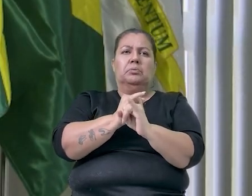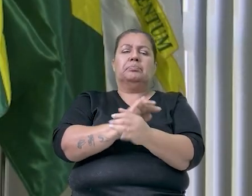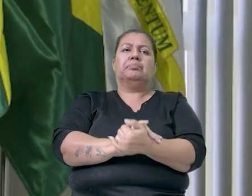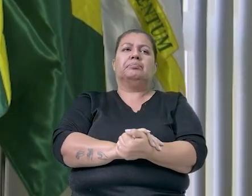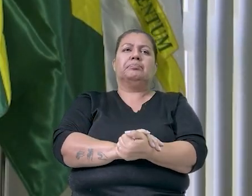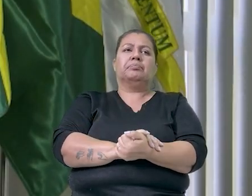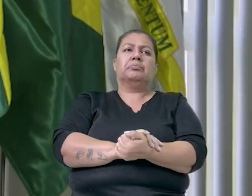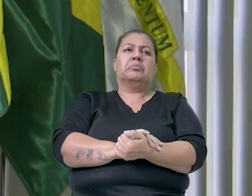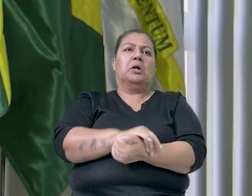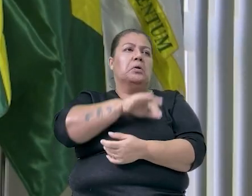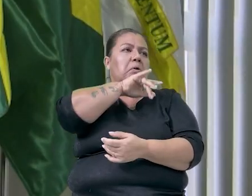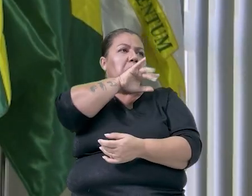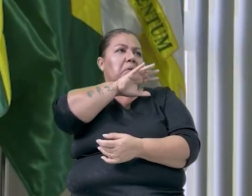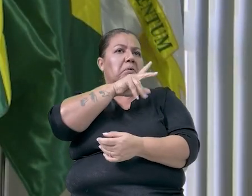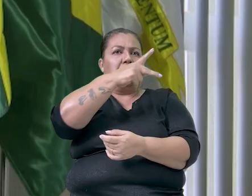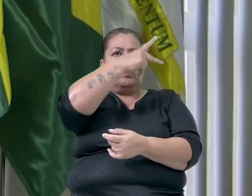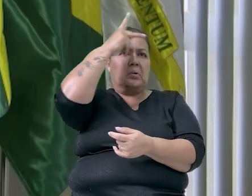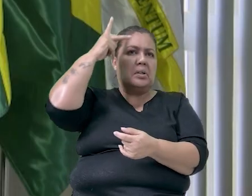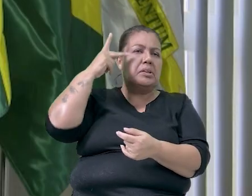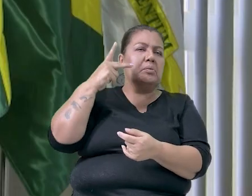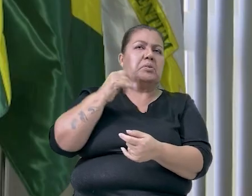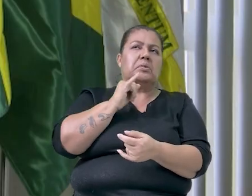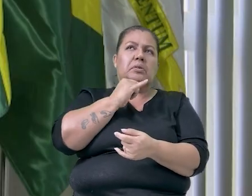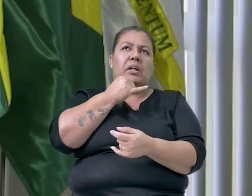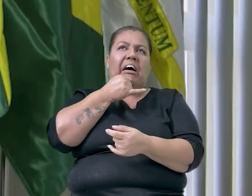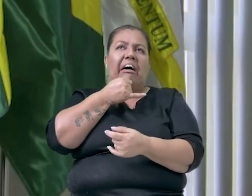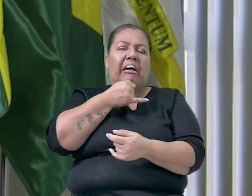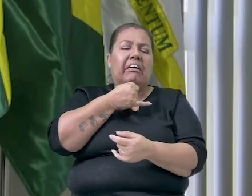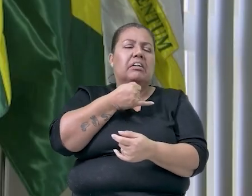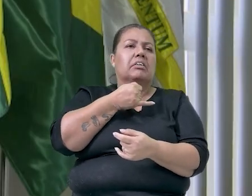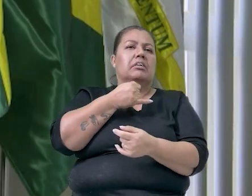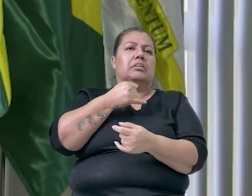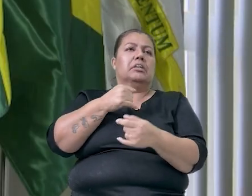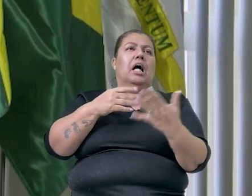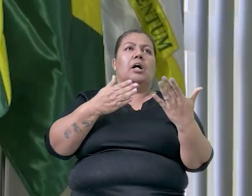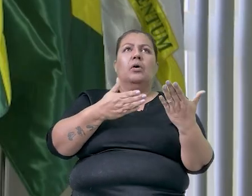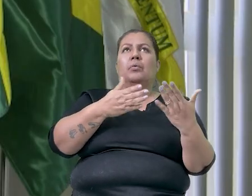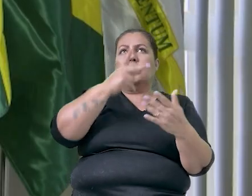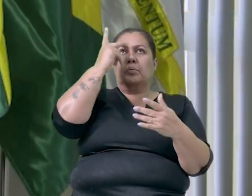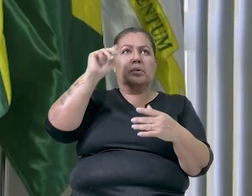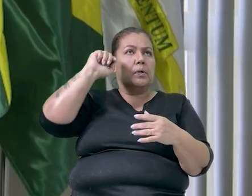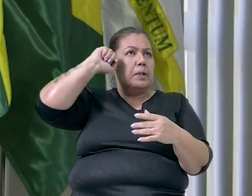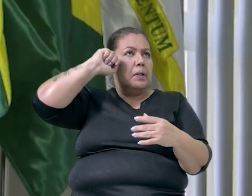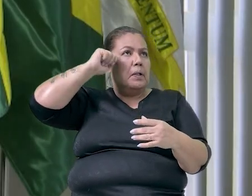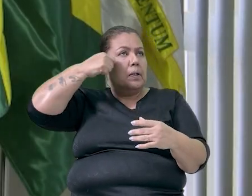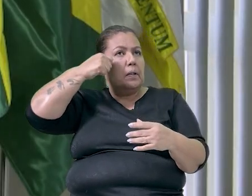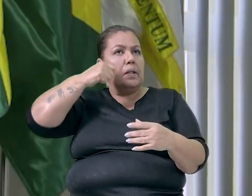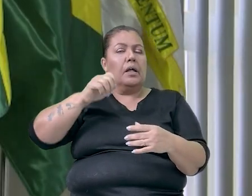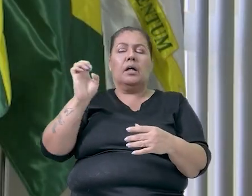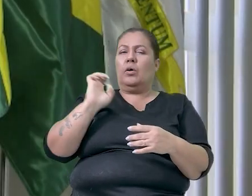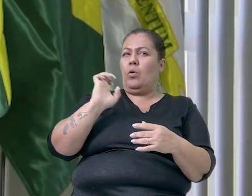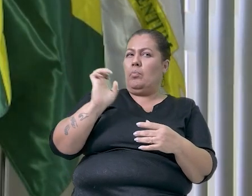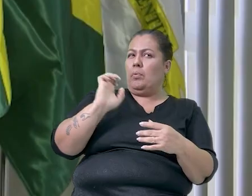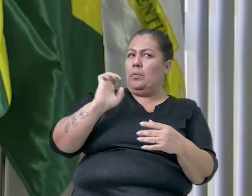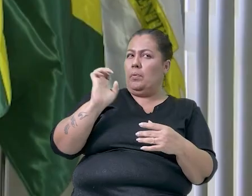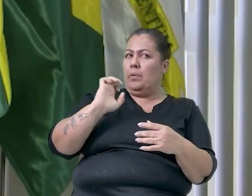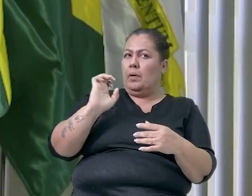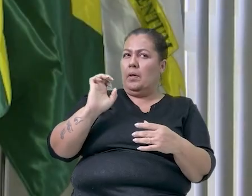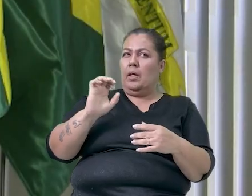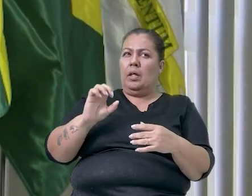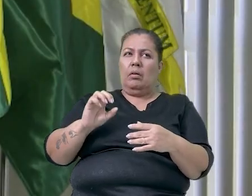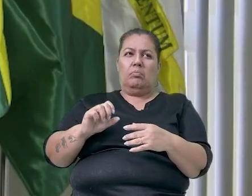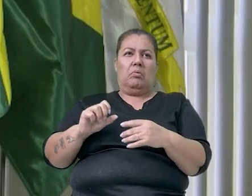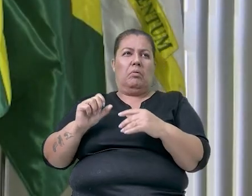às pessoas que se identificam como afrodescendentes, como homossexuais. Eles atacaram